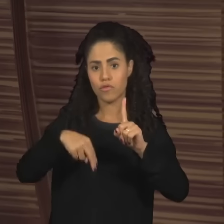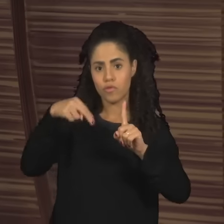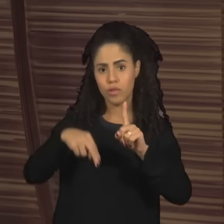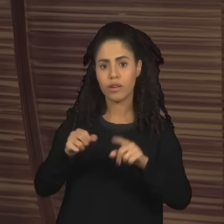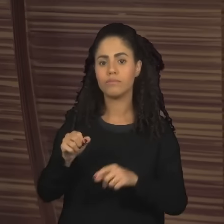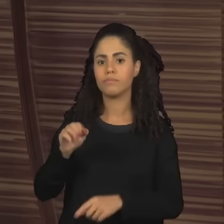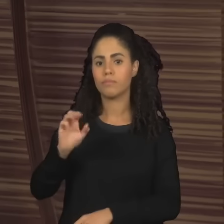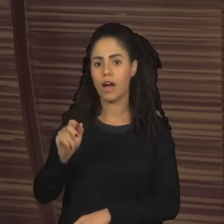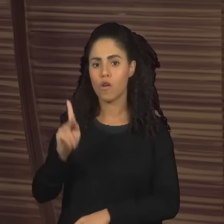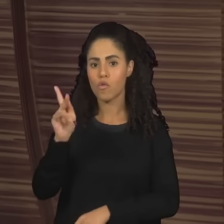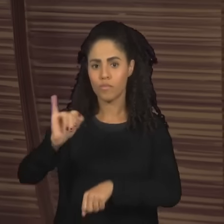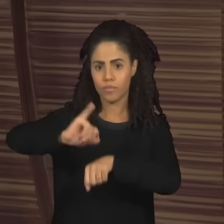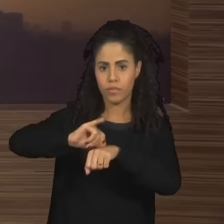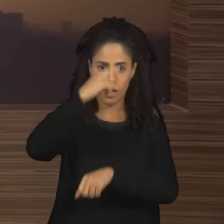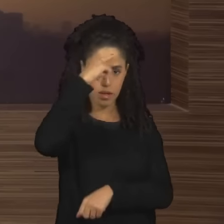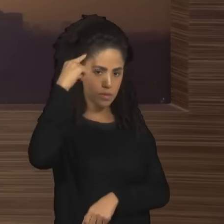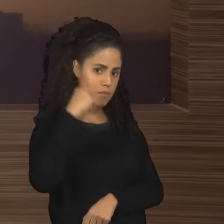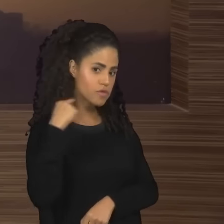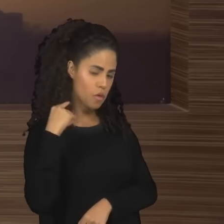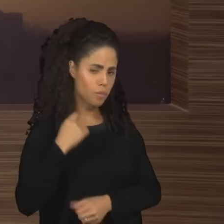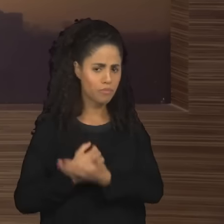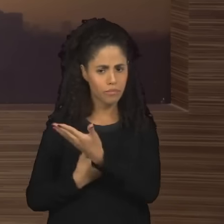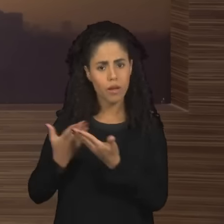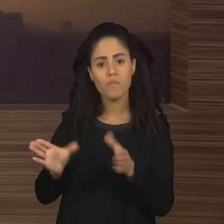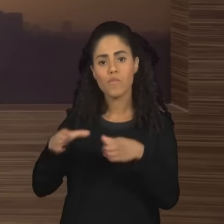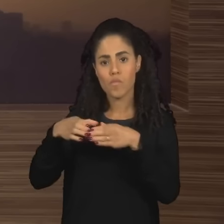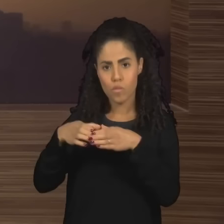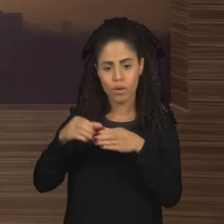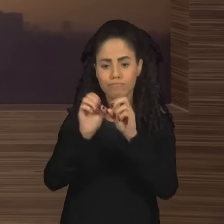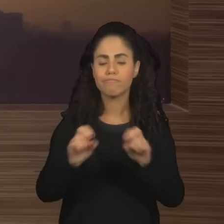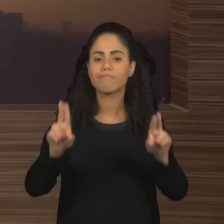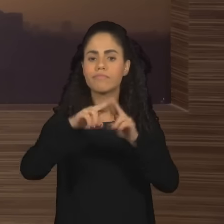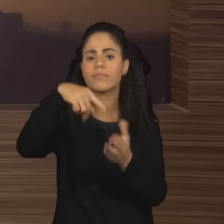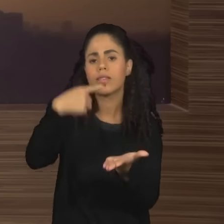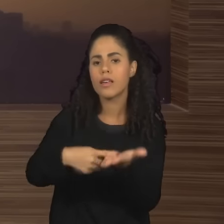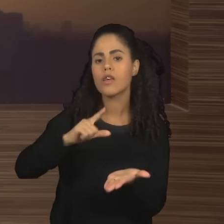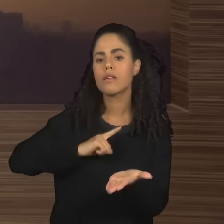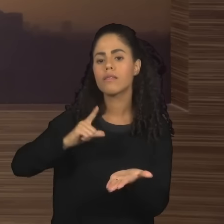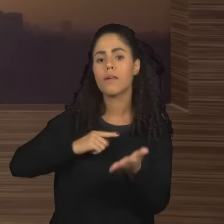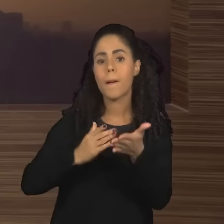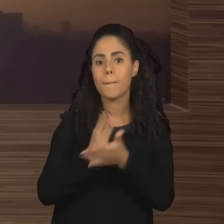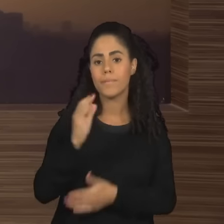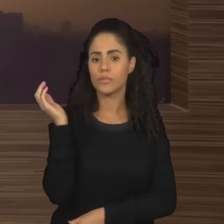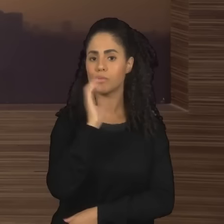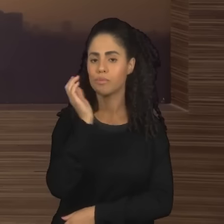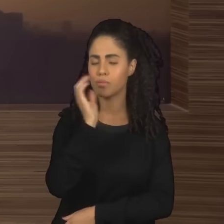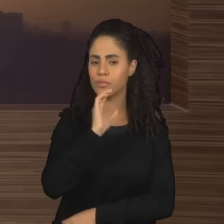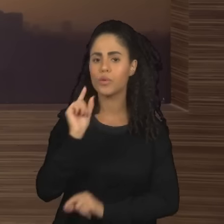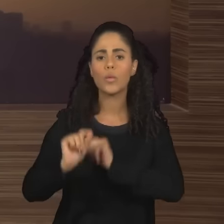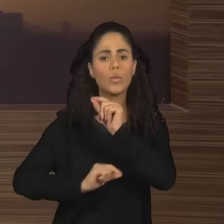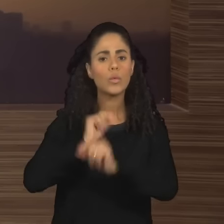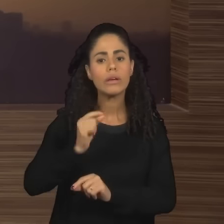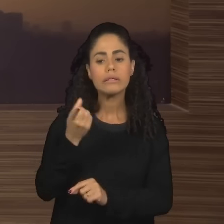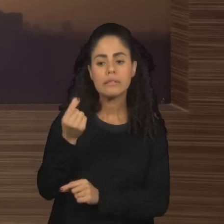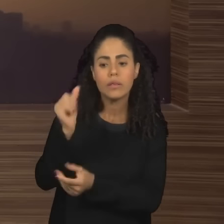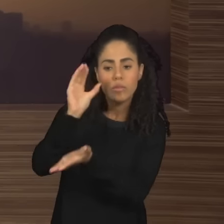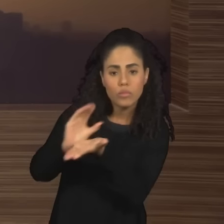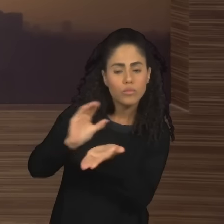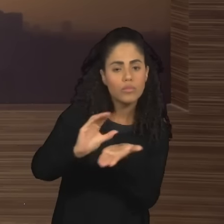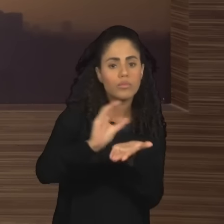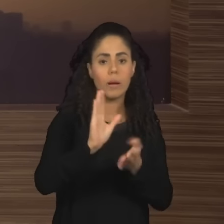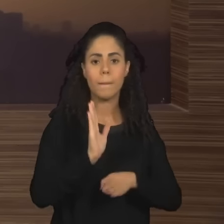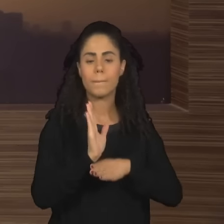Baku, capital do Azerbaijão. A cúpula da ONU tem a missão de aprovar de forma urgente os recursos necessários